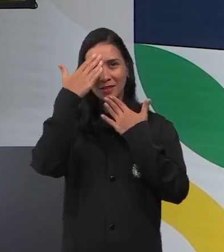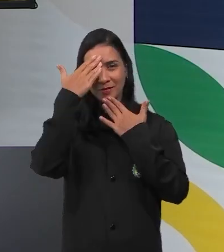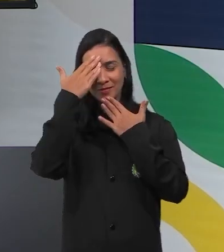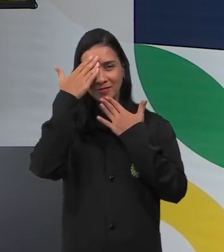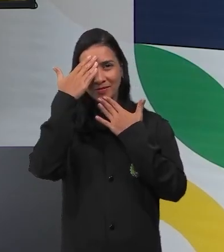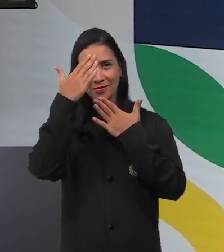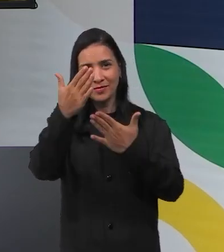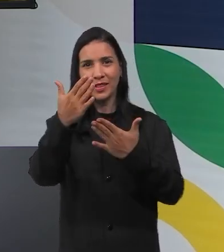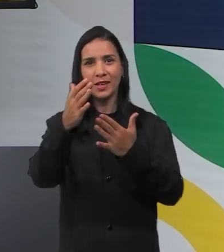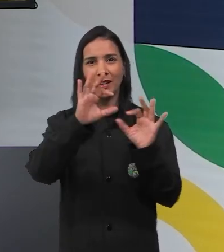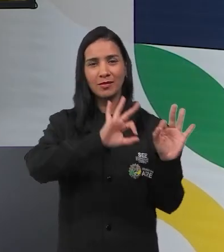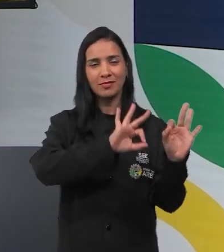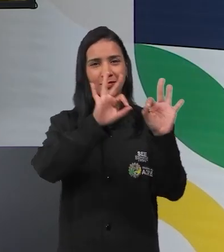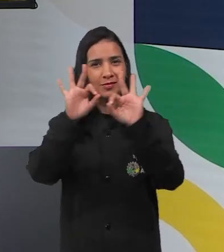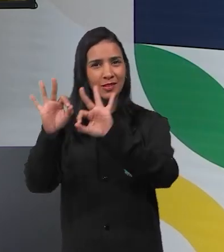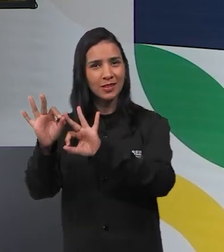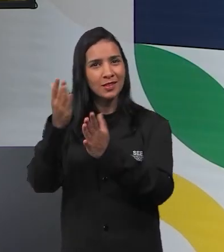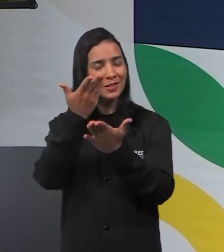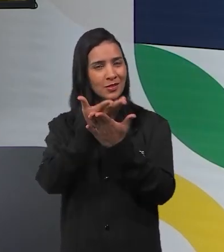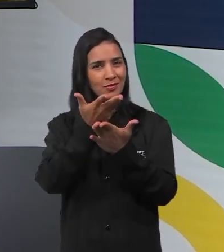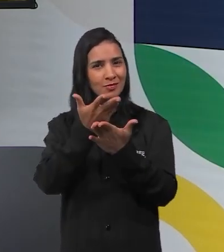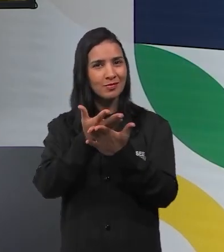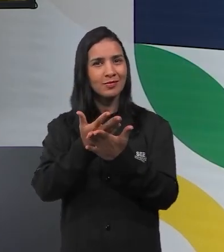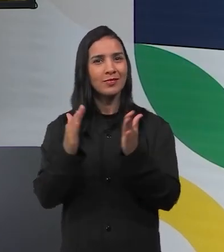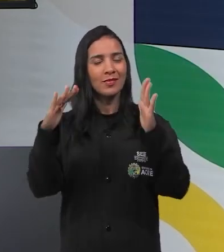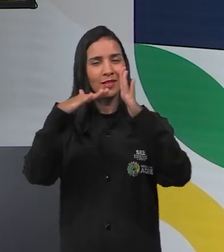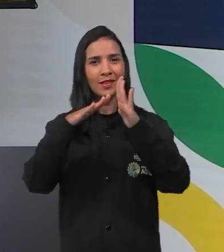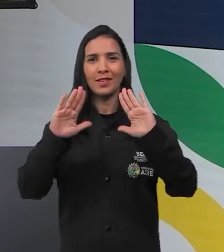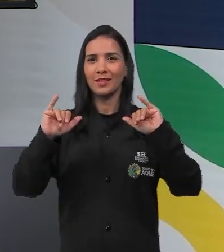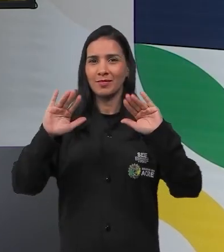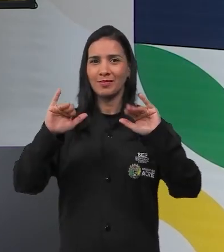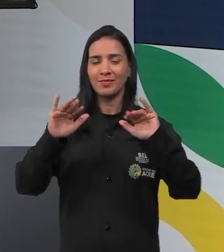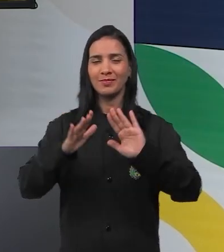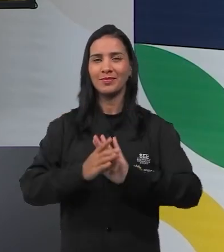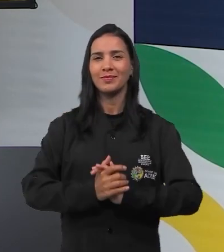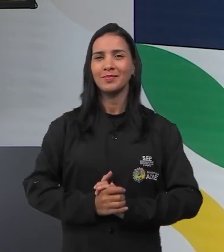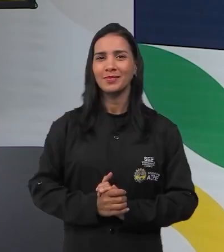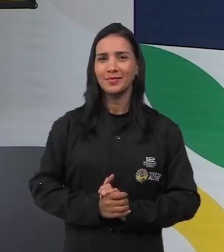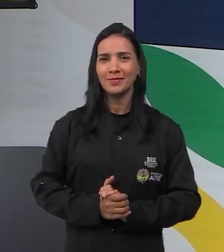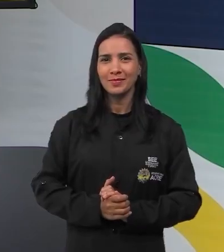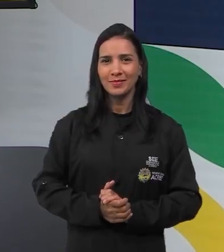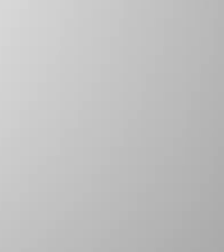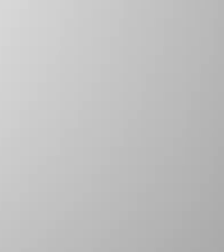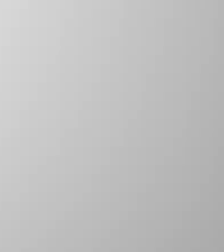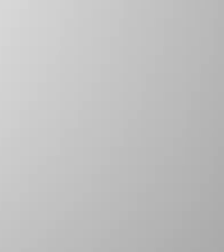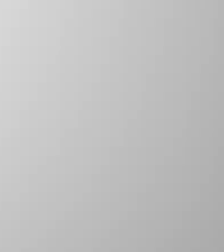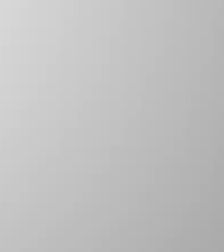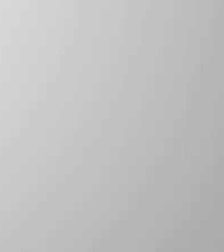por você ter ficado até o final da aula. Nós nos vemos numa próxima oportunidade. Até lá!